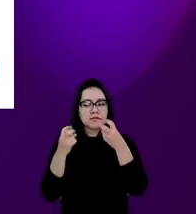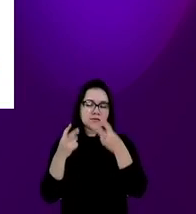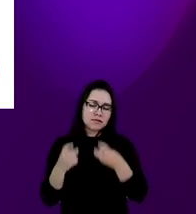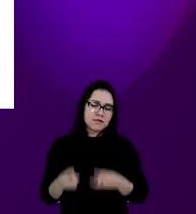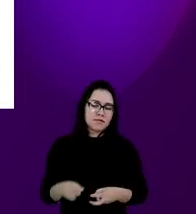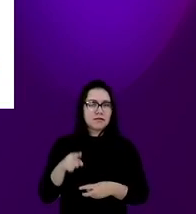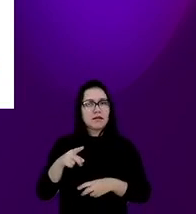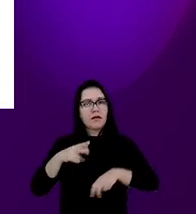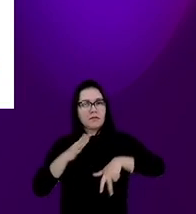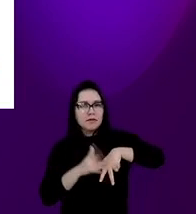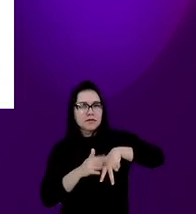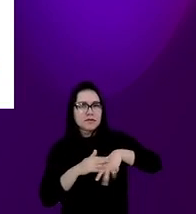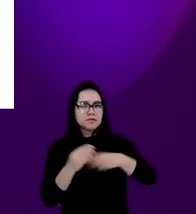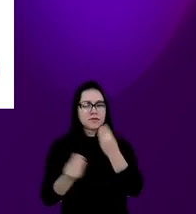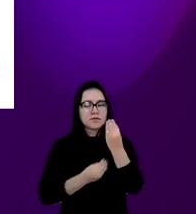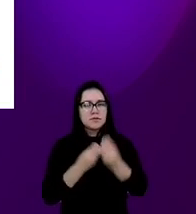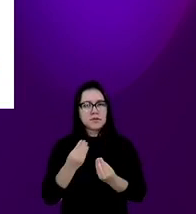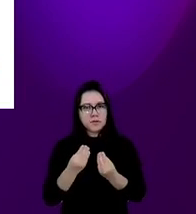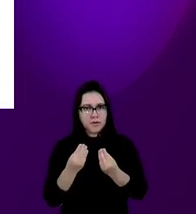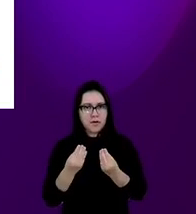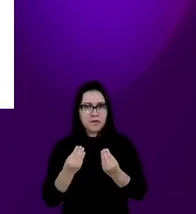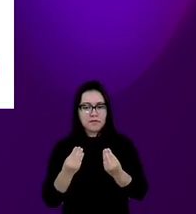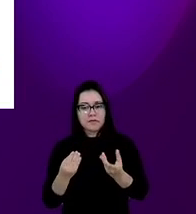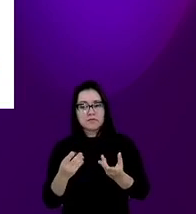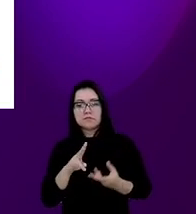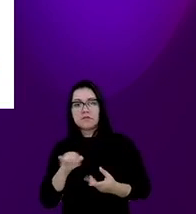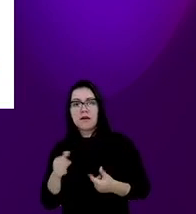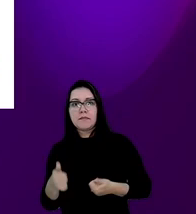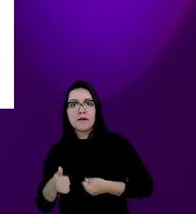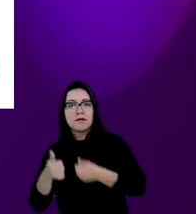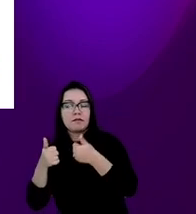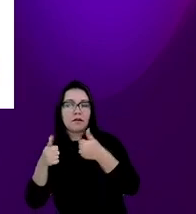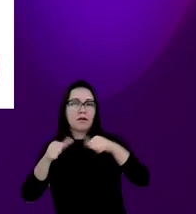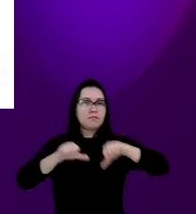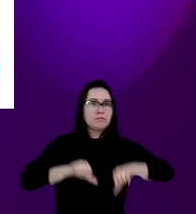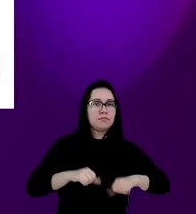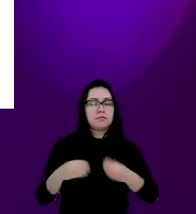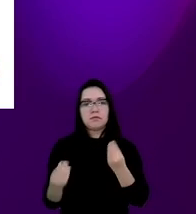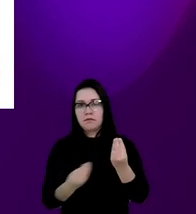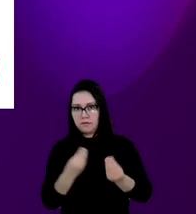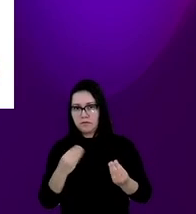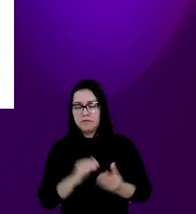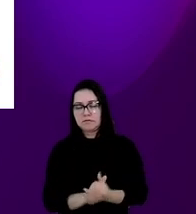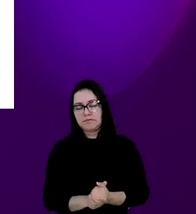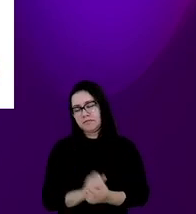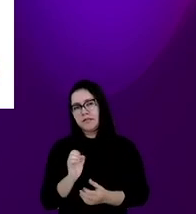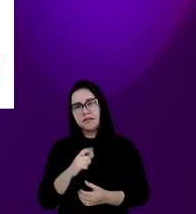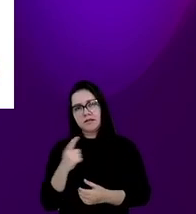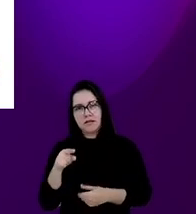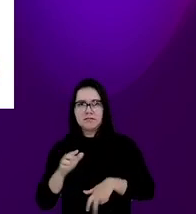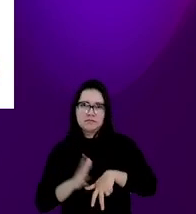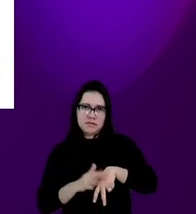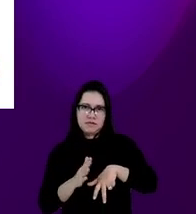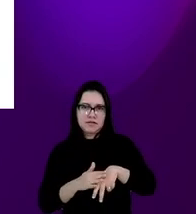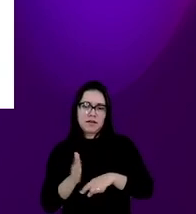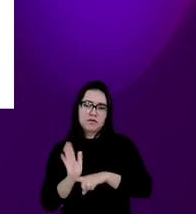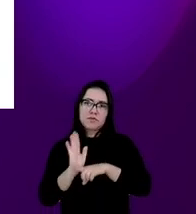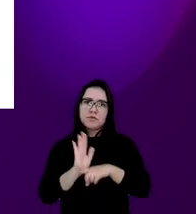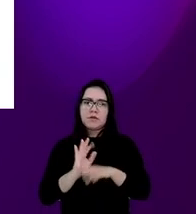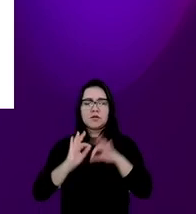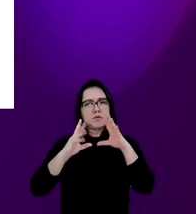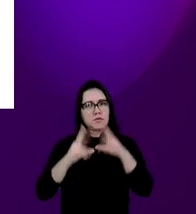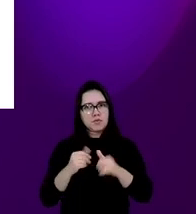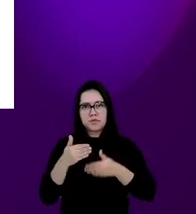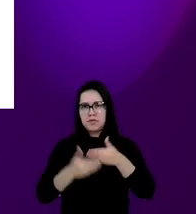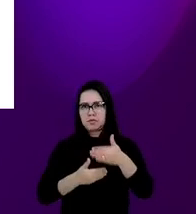resposta desse paciente, né? E, obviamente, o paciente ele deve cooperar com todos os